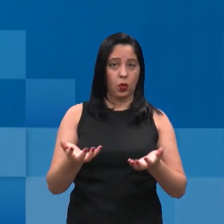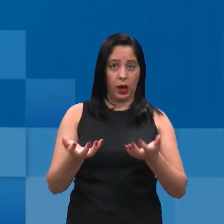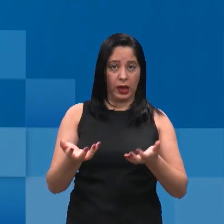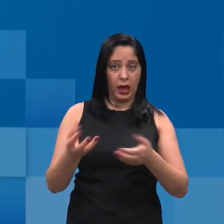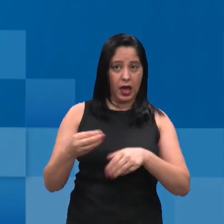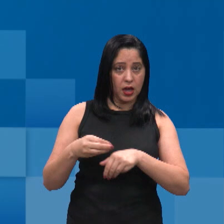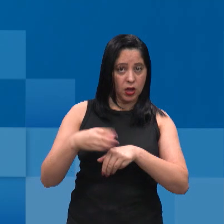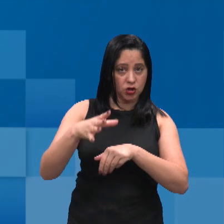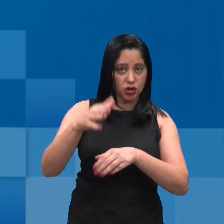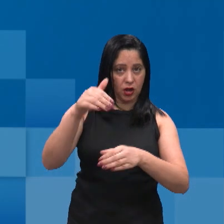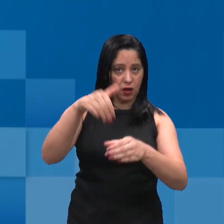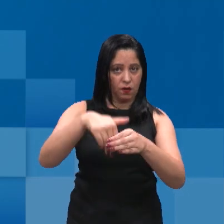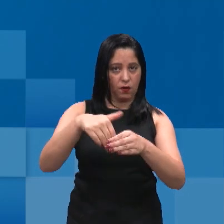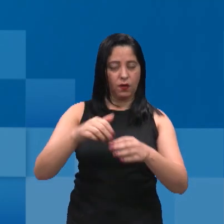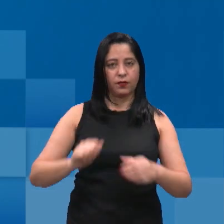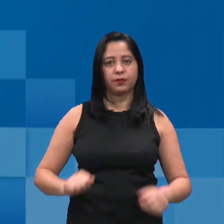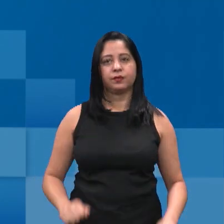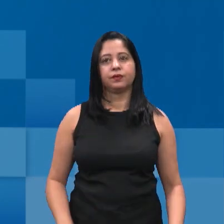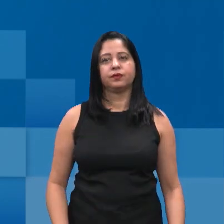voto.